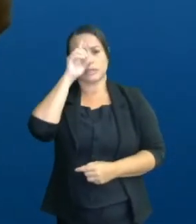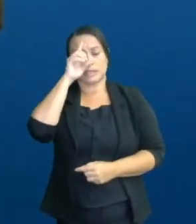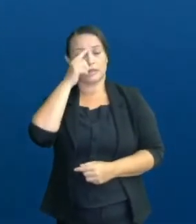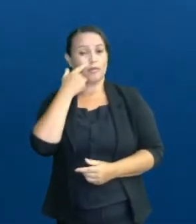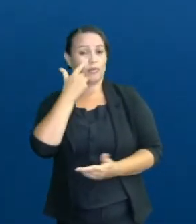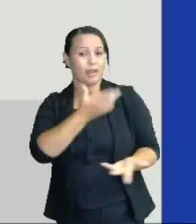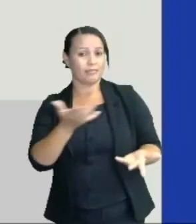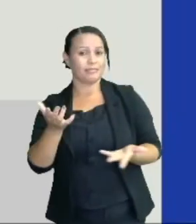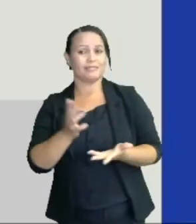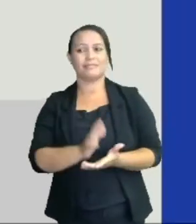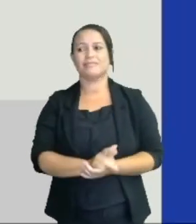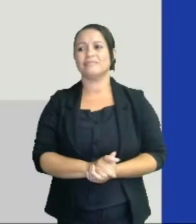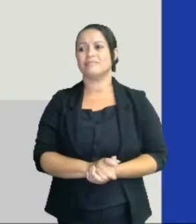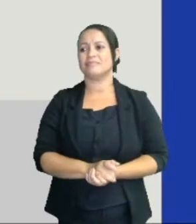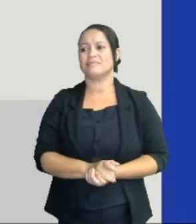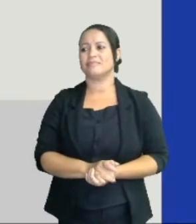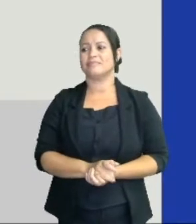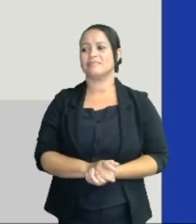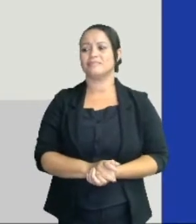Vamos lá?